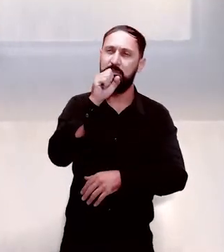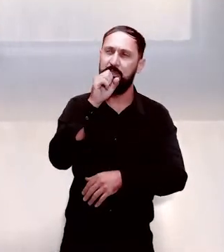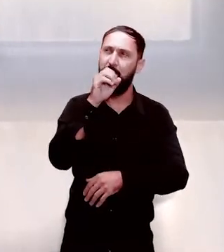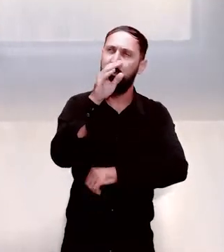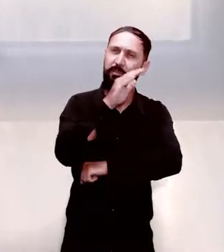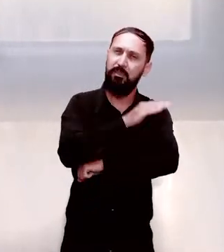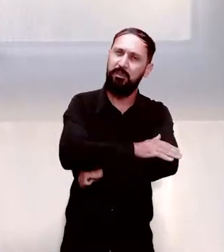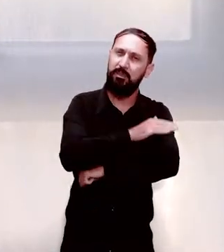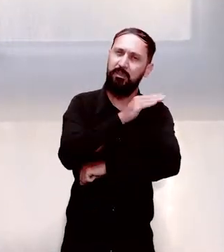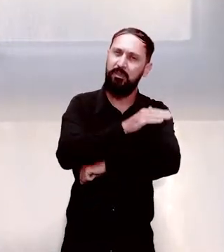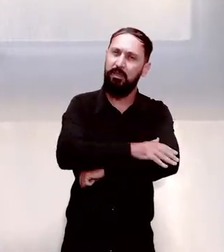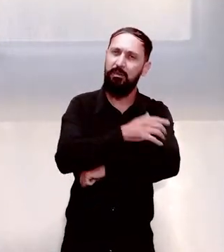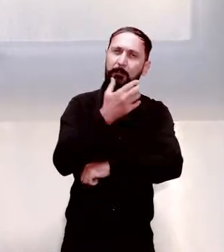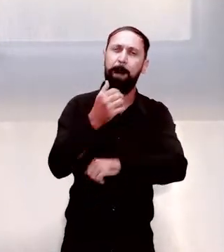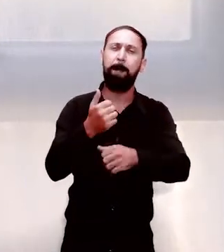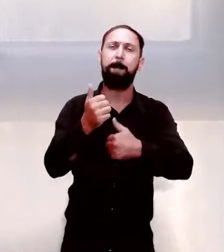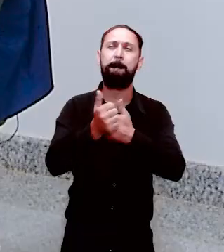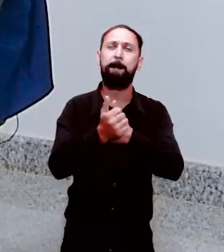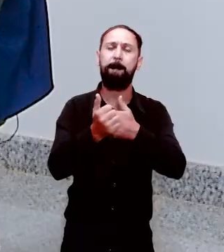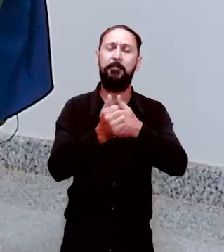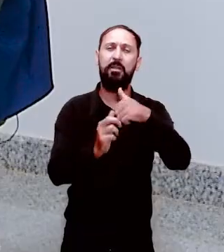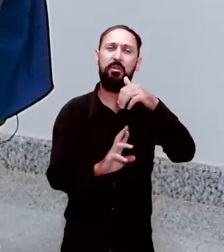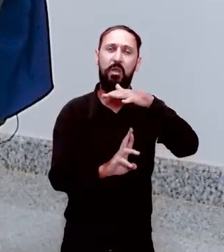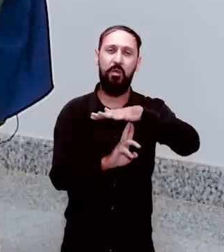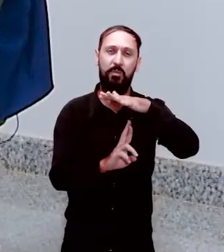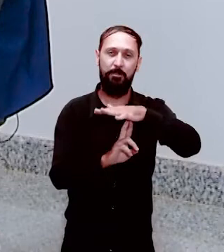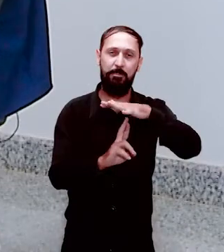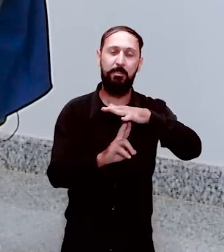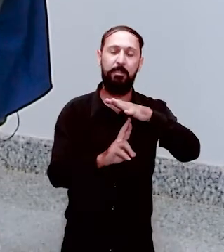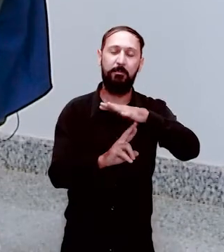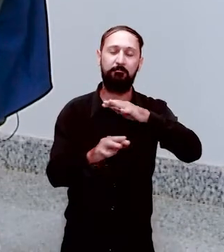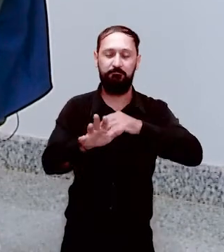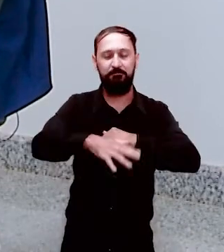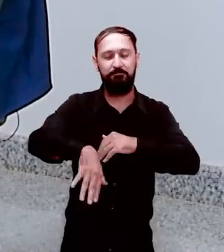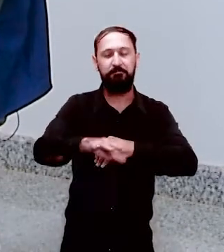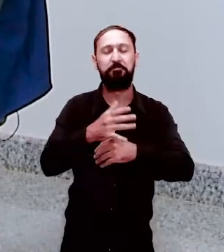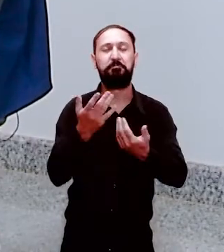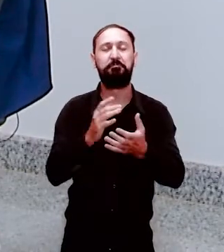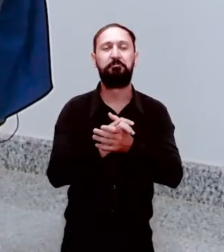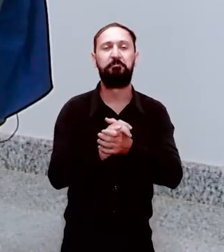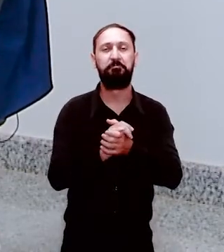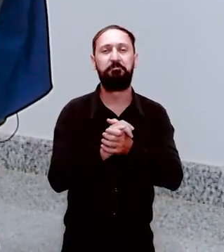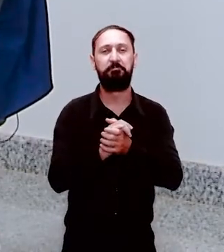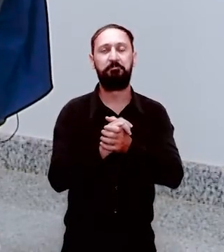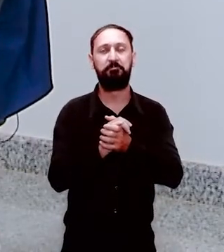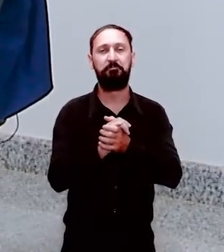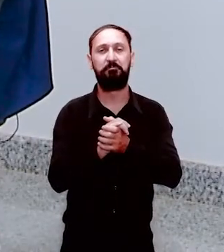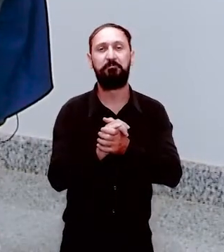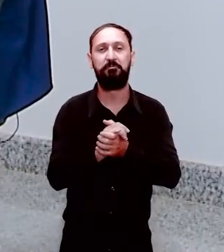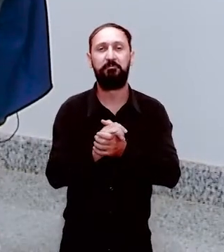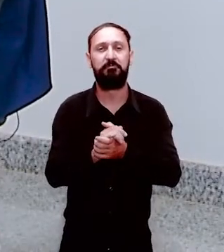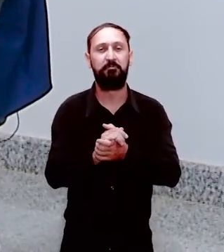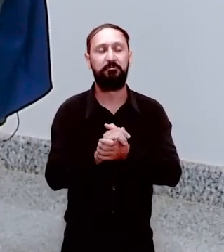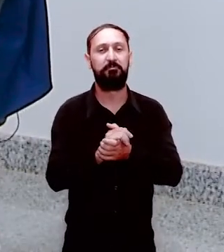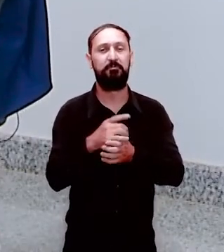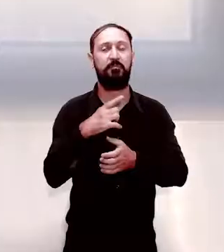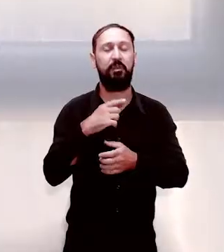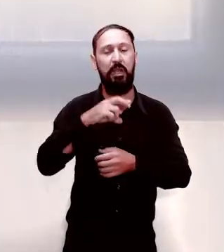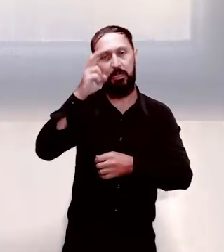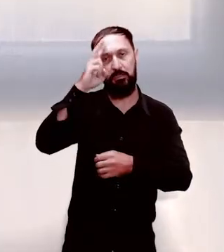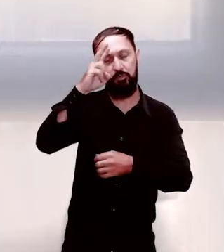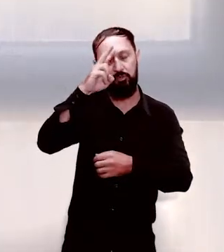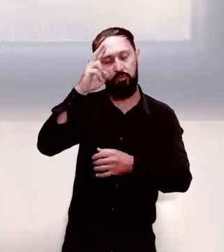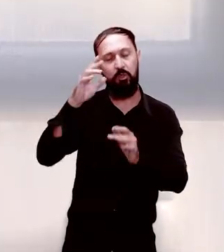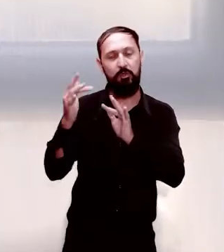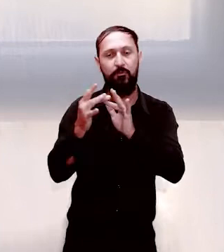aos sábados à tarde, salvo engano, perto da rodoviária. Isso, na Cândido Mariana. E assim, a gente, na